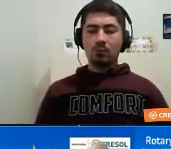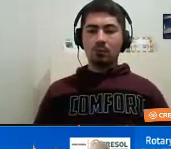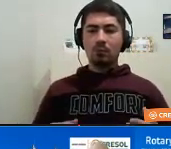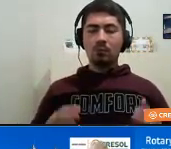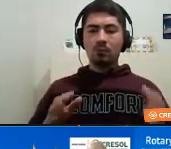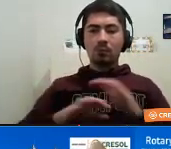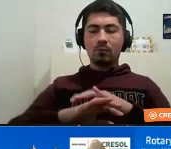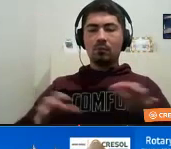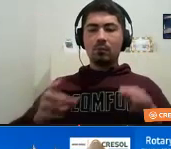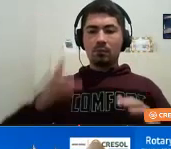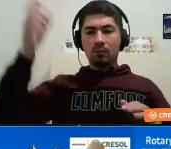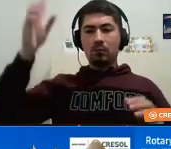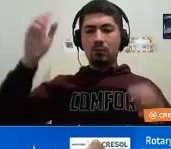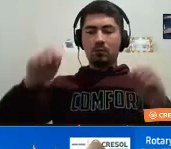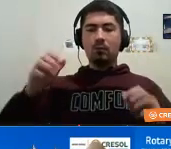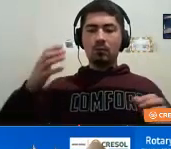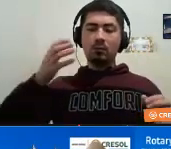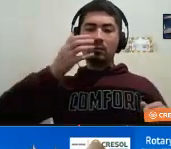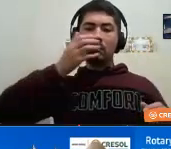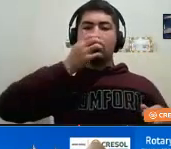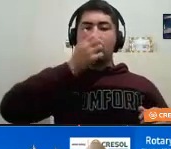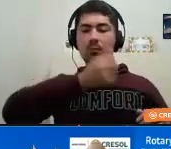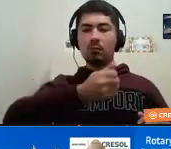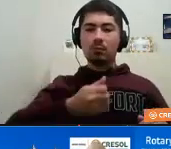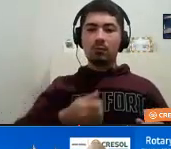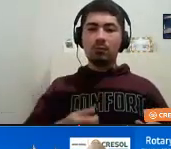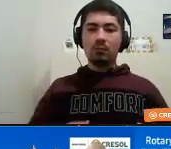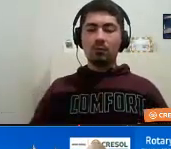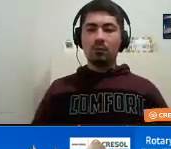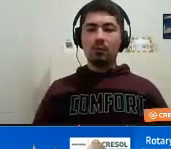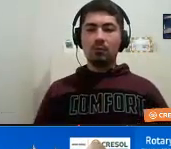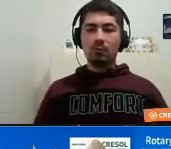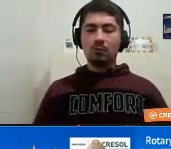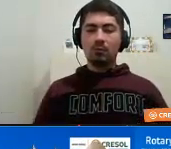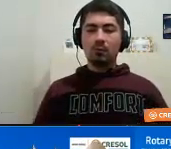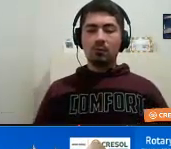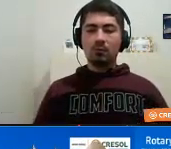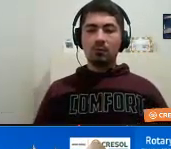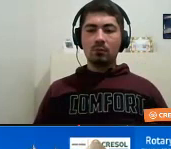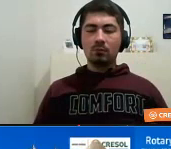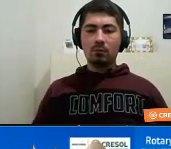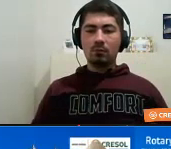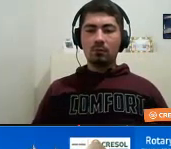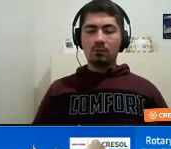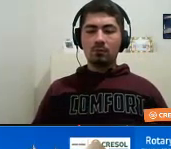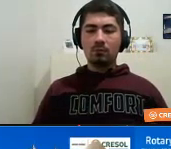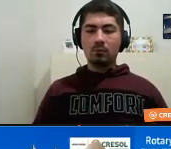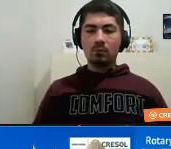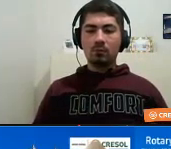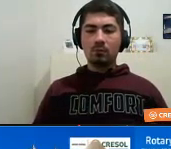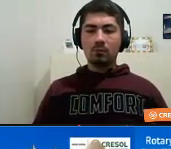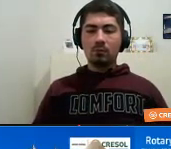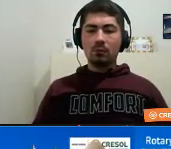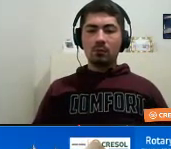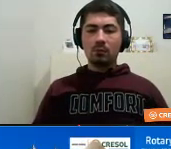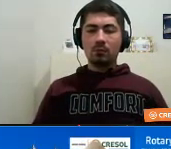nos salvar. Foi isso que aconteceu. Não adianta os bombeiros jogarem água, porque mais